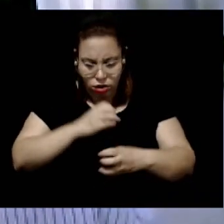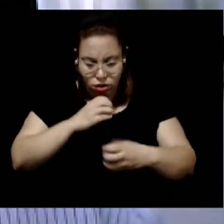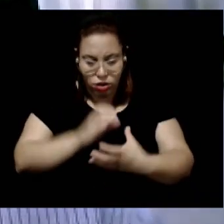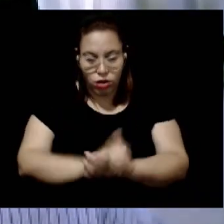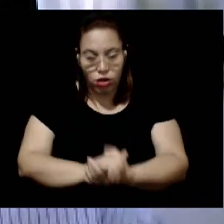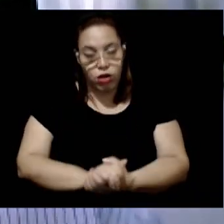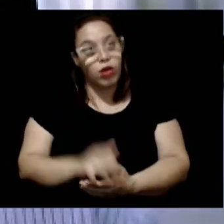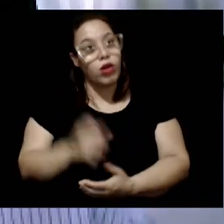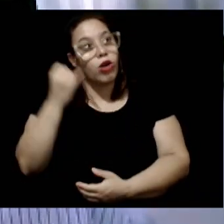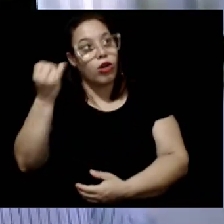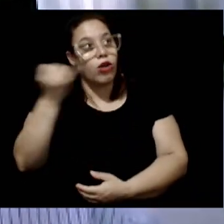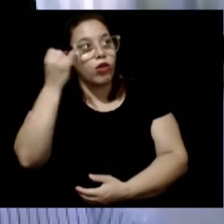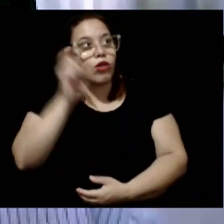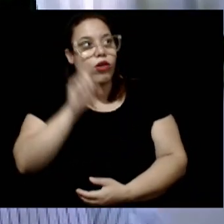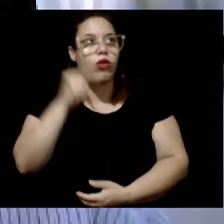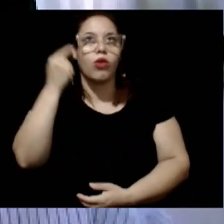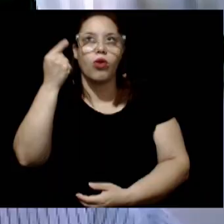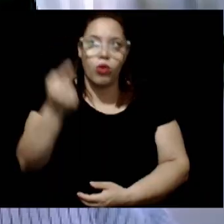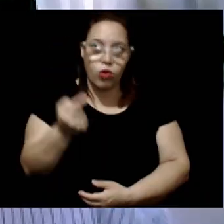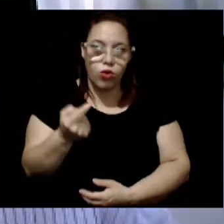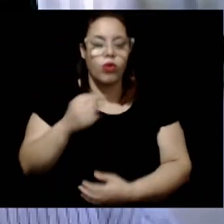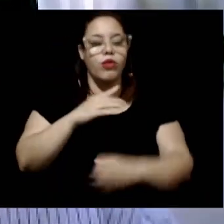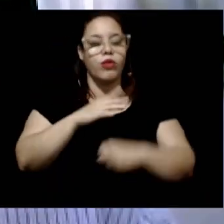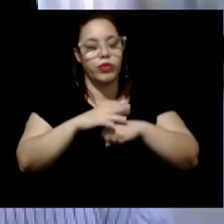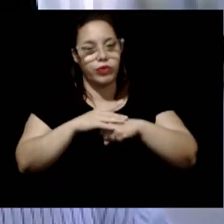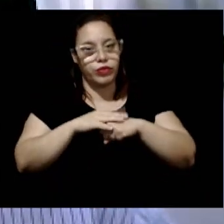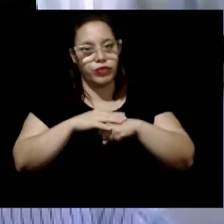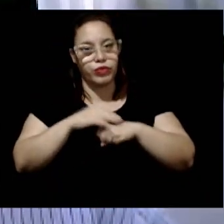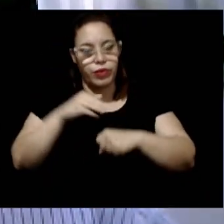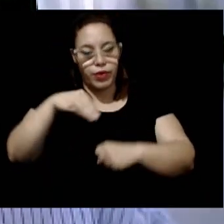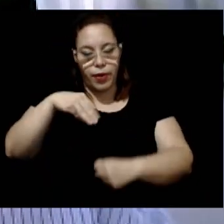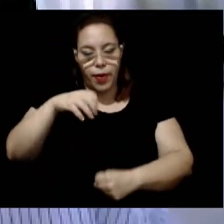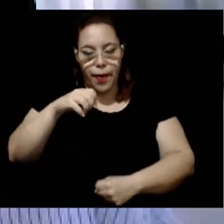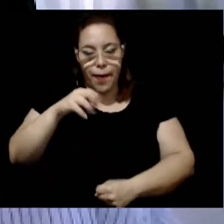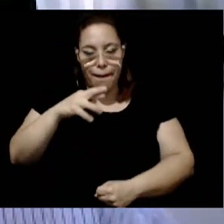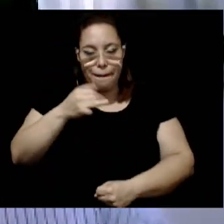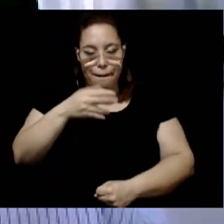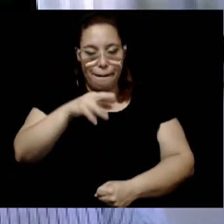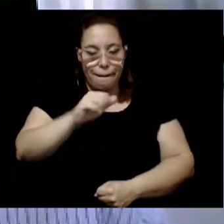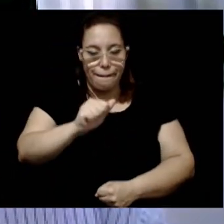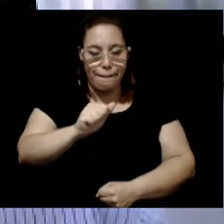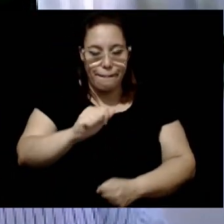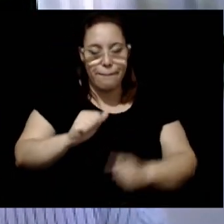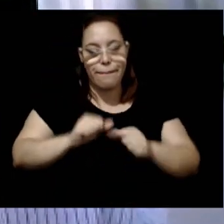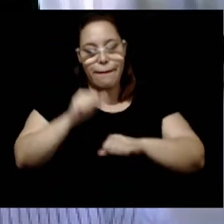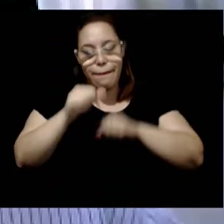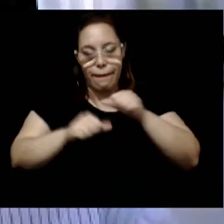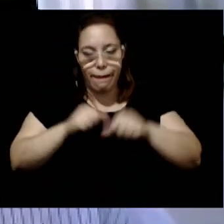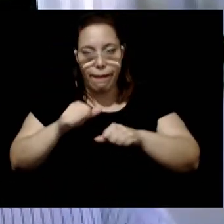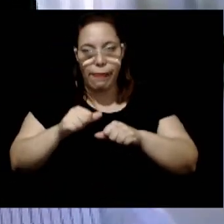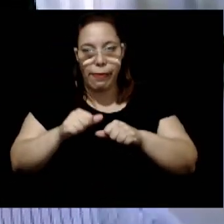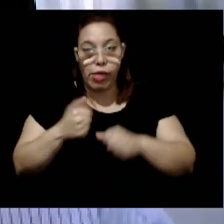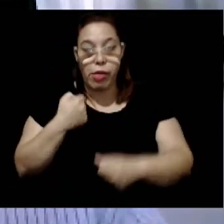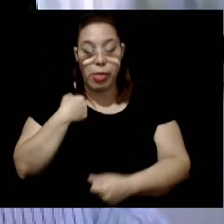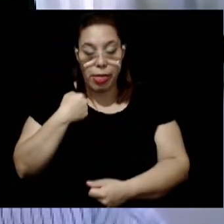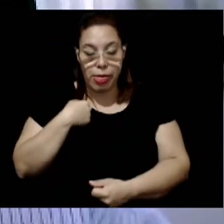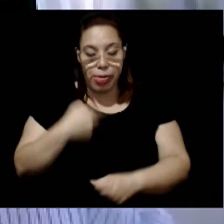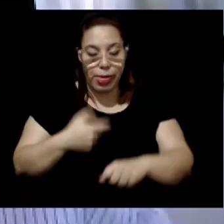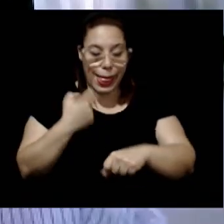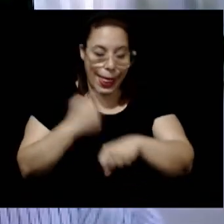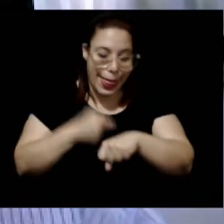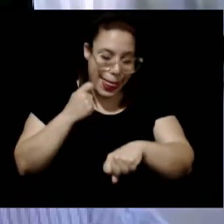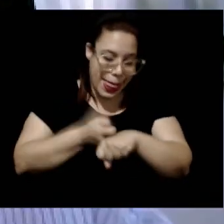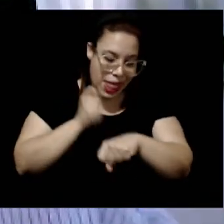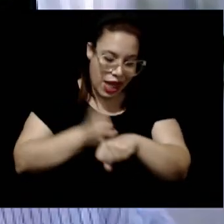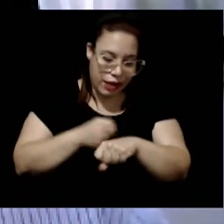existem outras doenças metabólicas que também alteram a densidade do osso, são muito mais